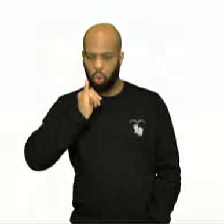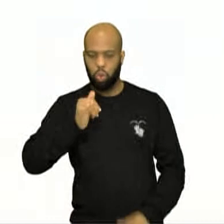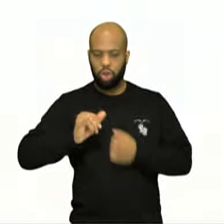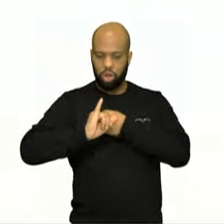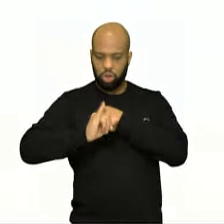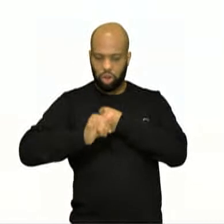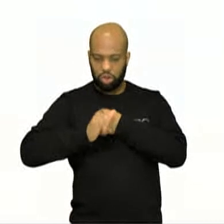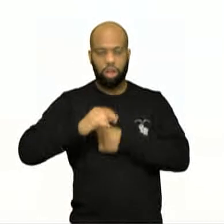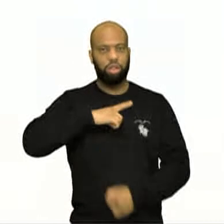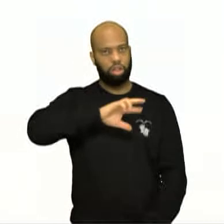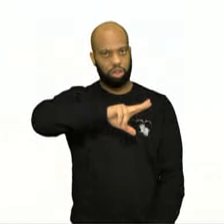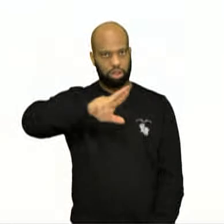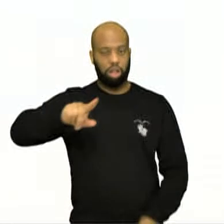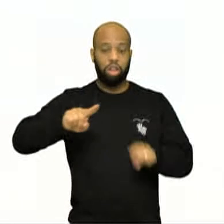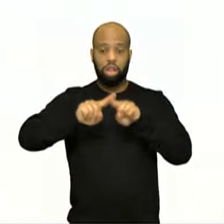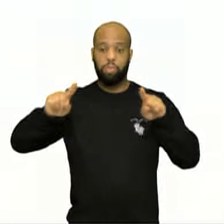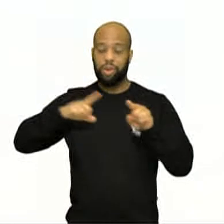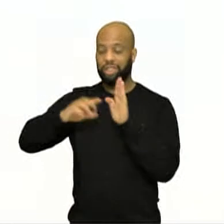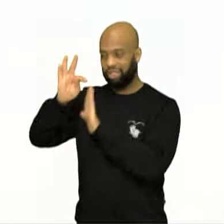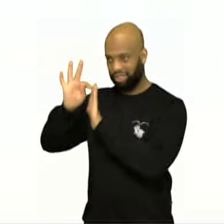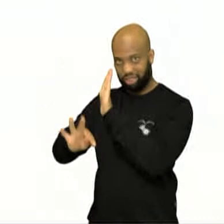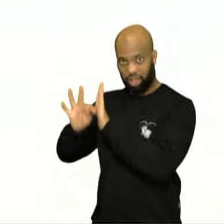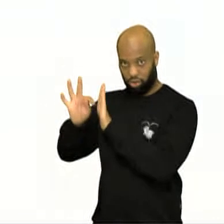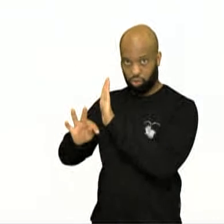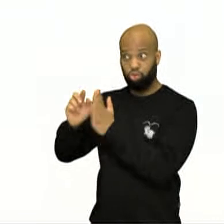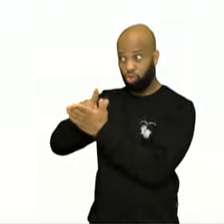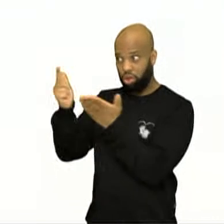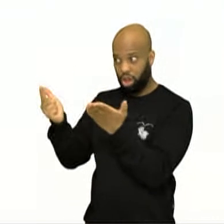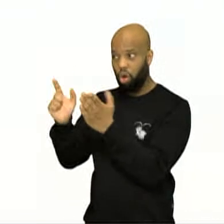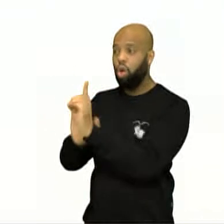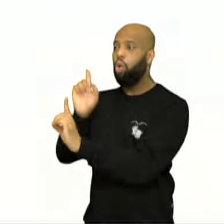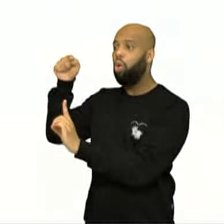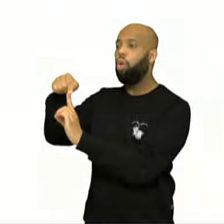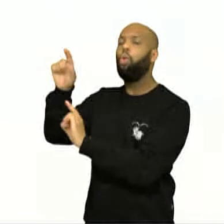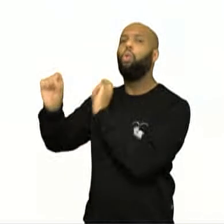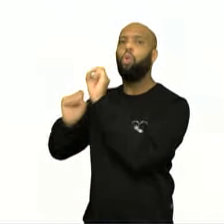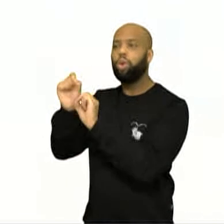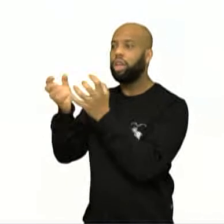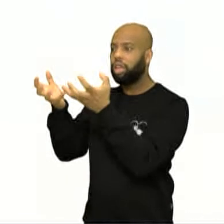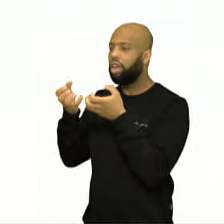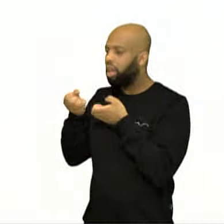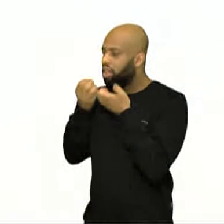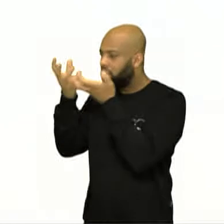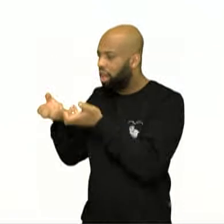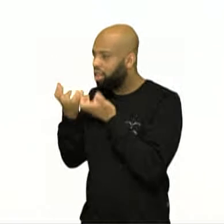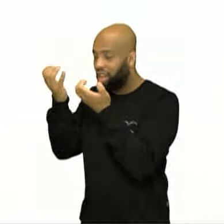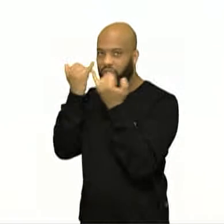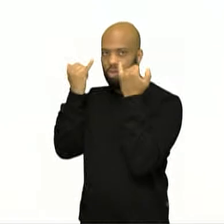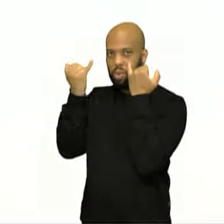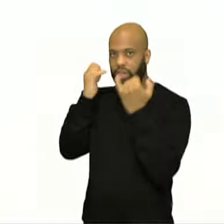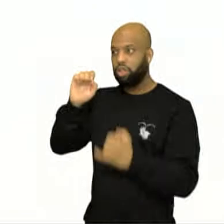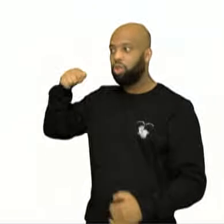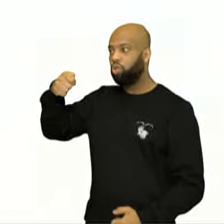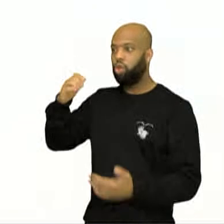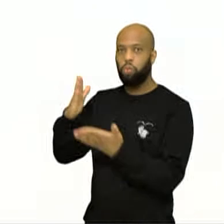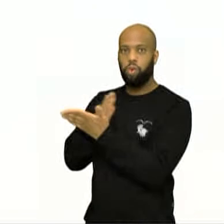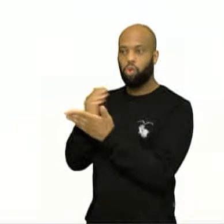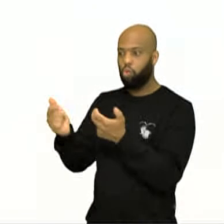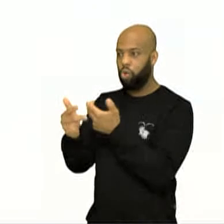etc. Já o texto jornalístico tem como objetivo central informar sobre um fato ou